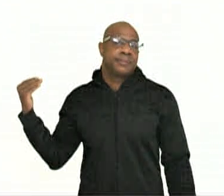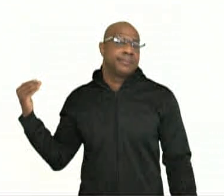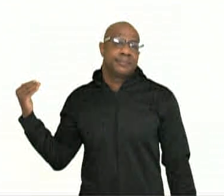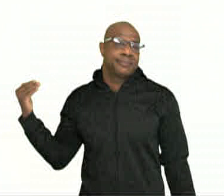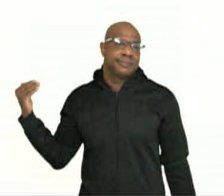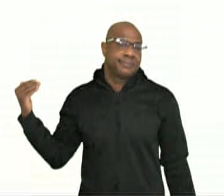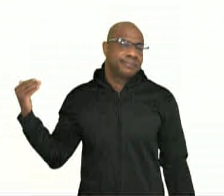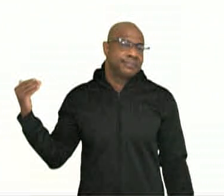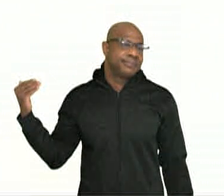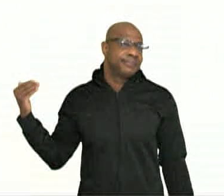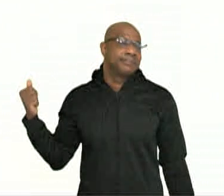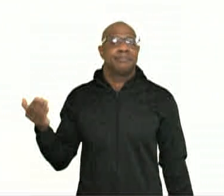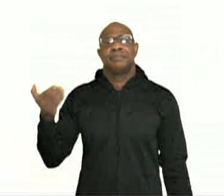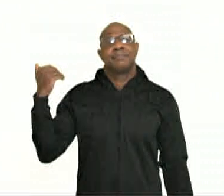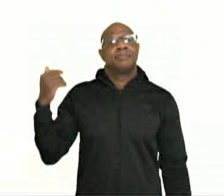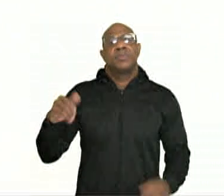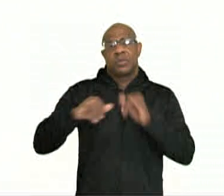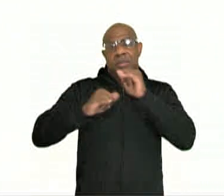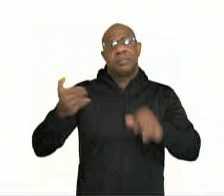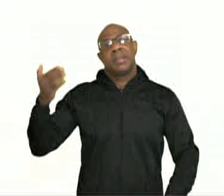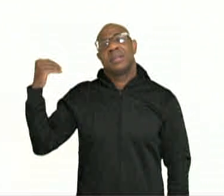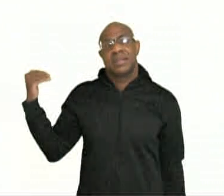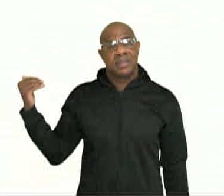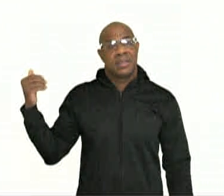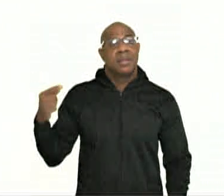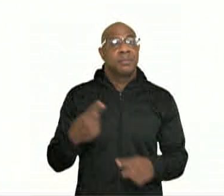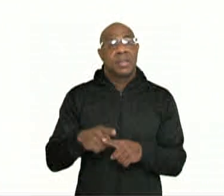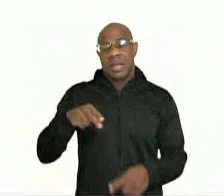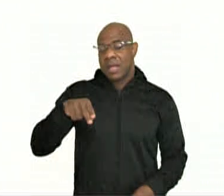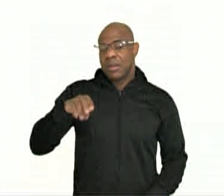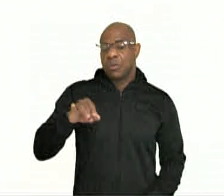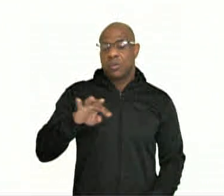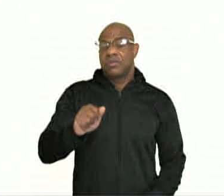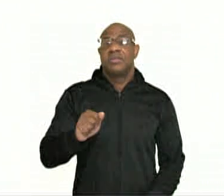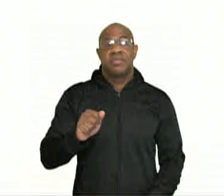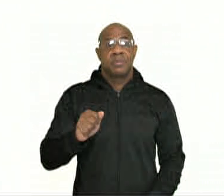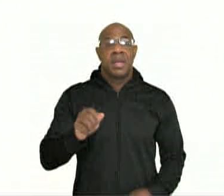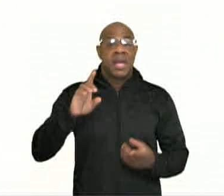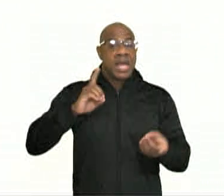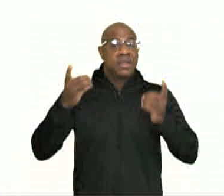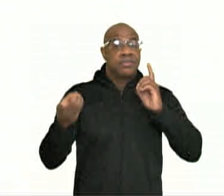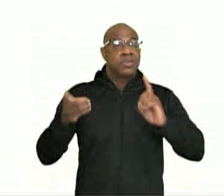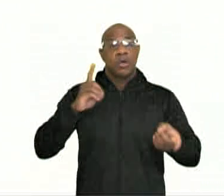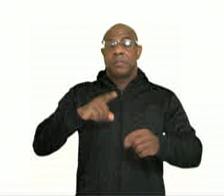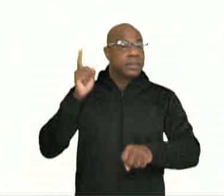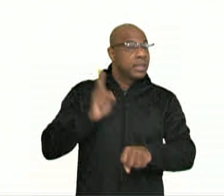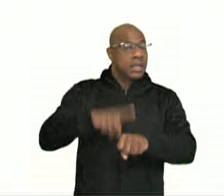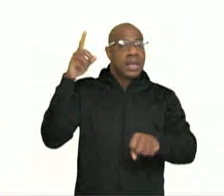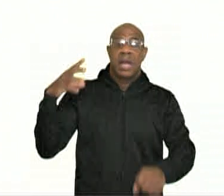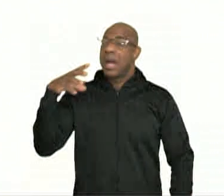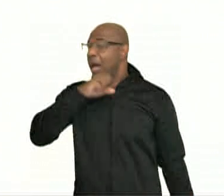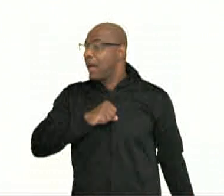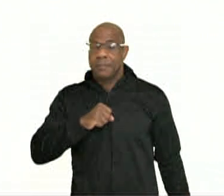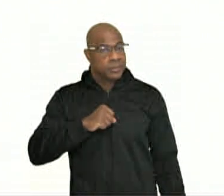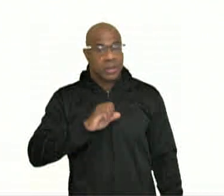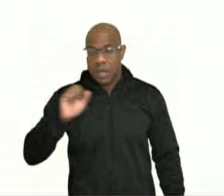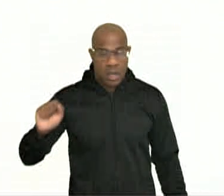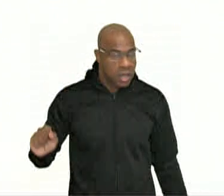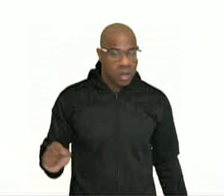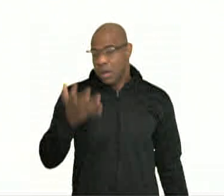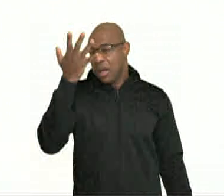Por que não faz sentido? Porque a notícia ela é dinâmica, é instantânea, né? Agora,